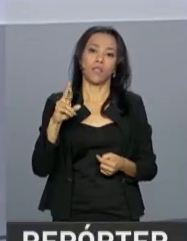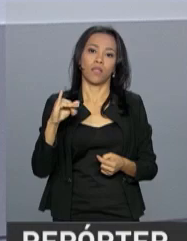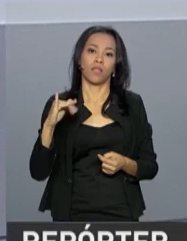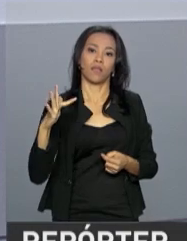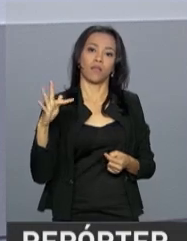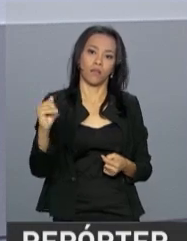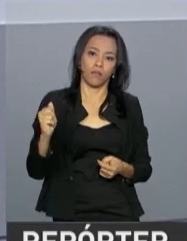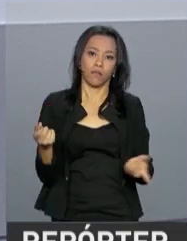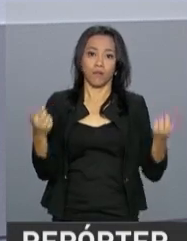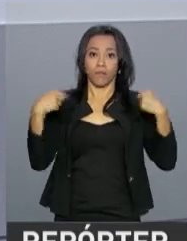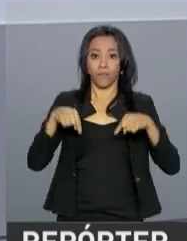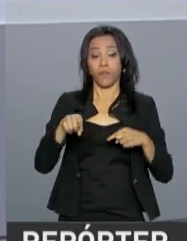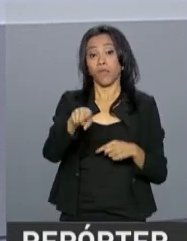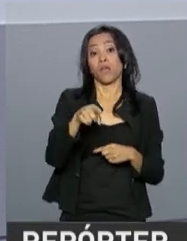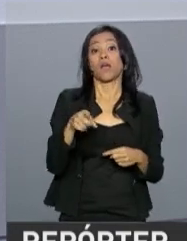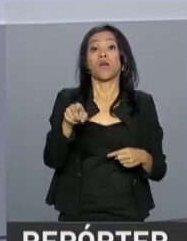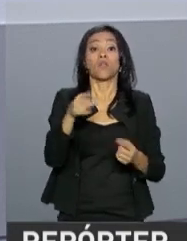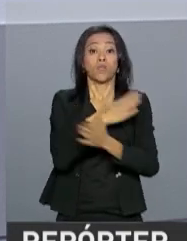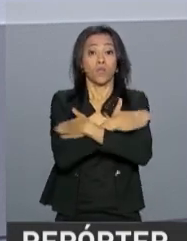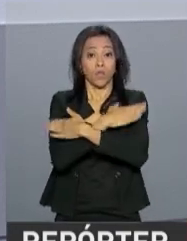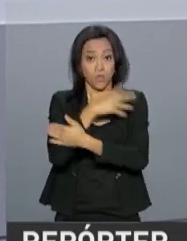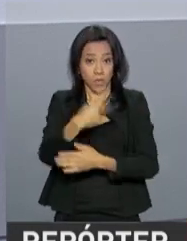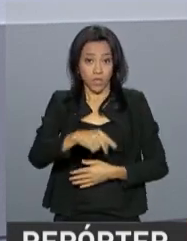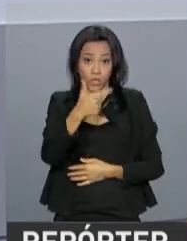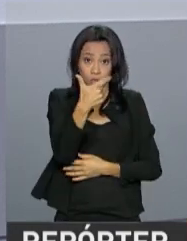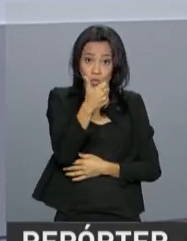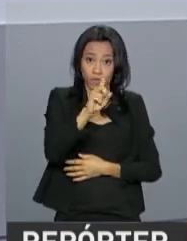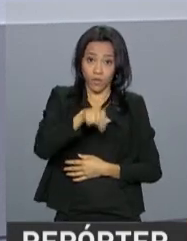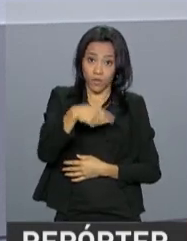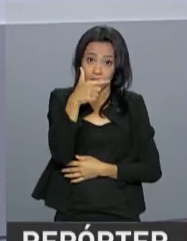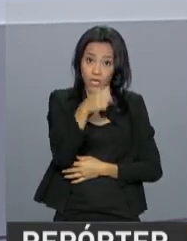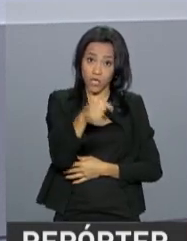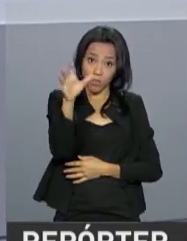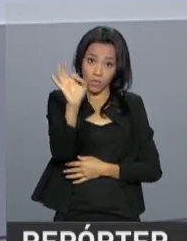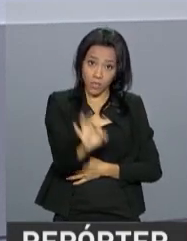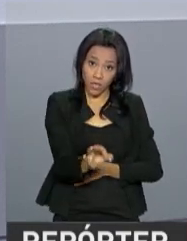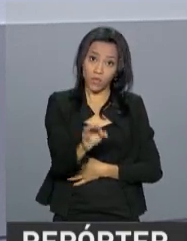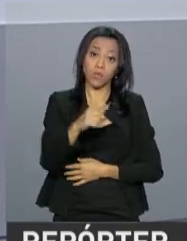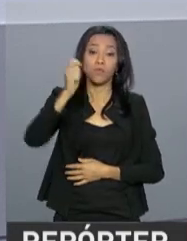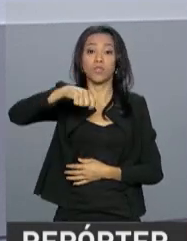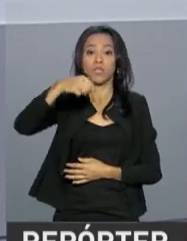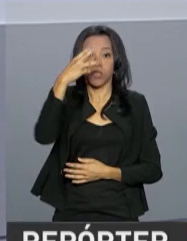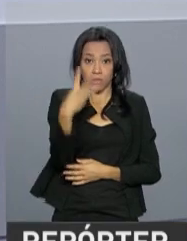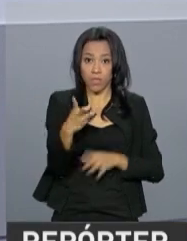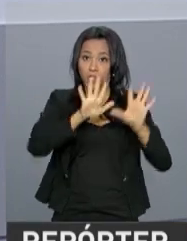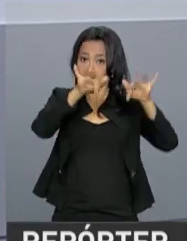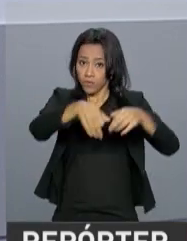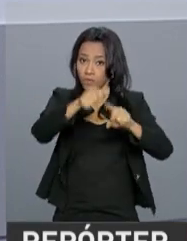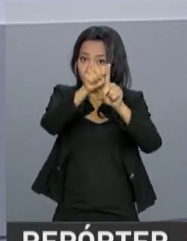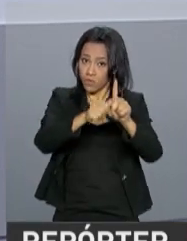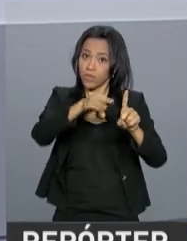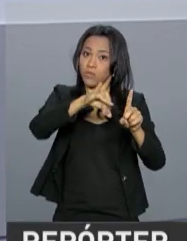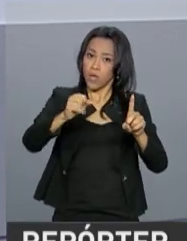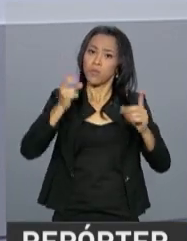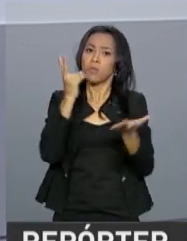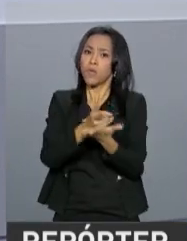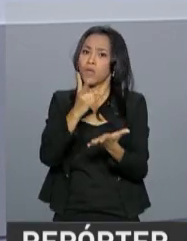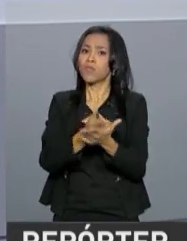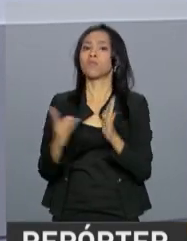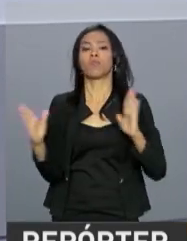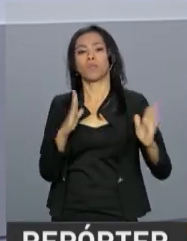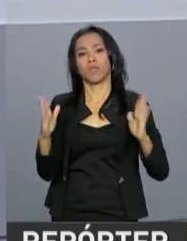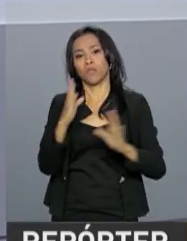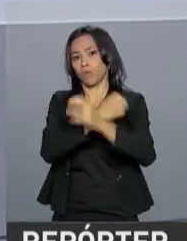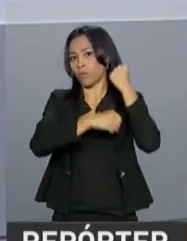de desocupação no país ficou em 12,7% no trimestre encerrado em maio. Na comparação com o mesmo período do ano